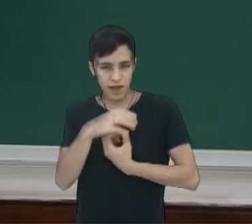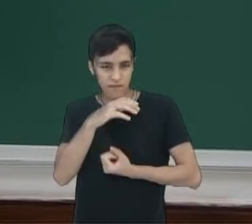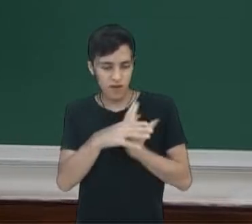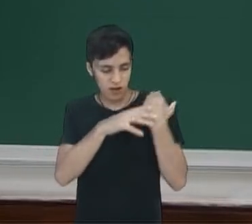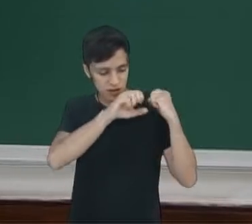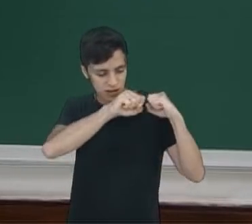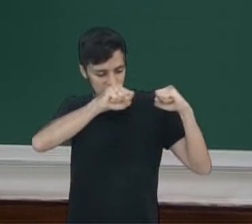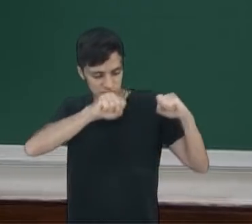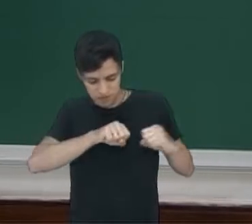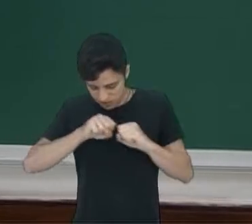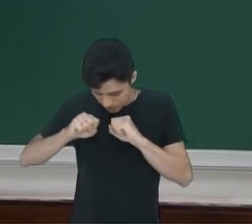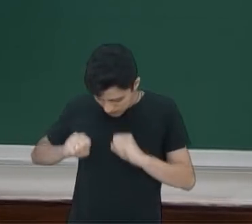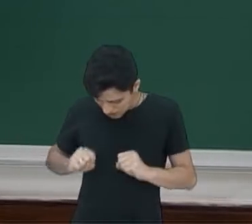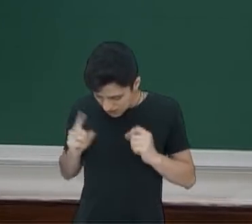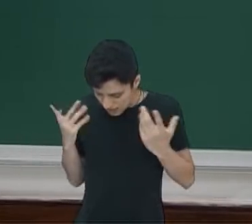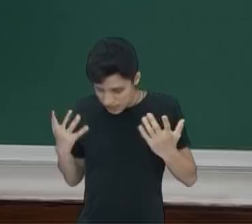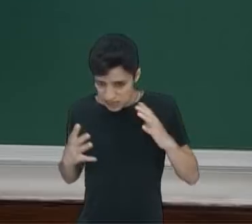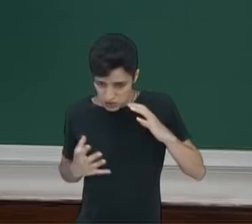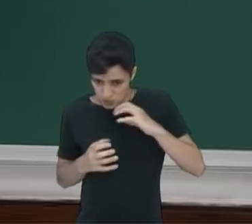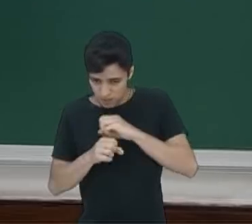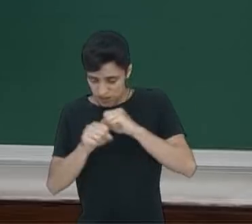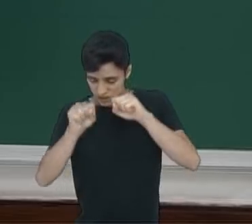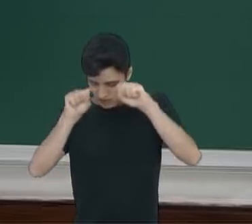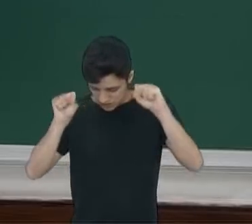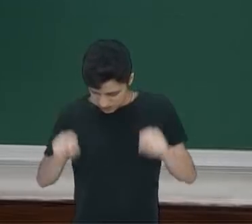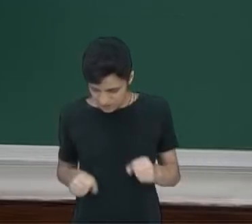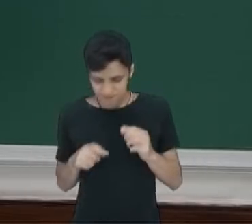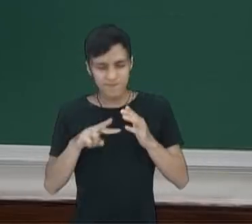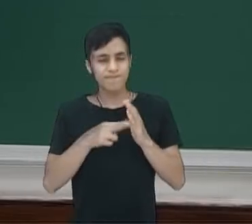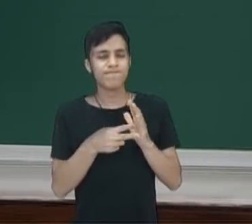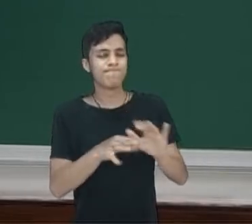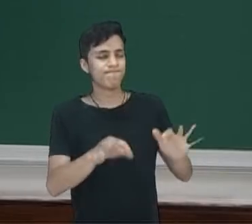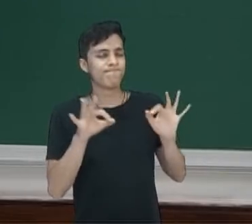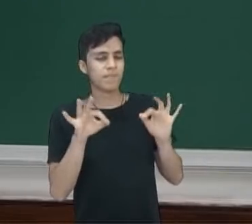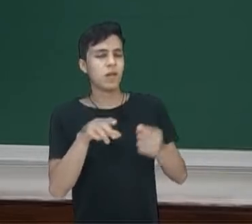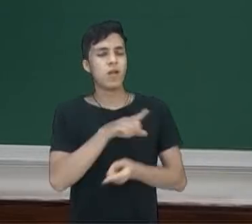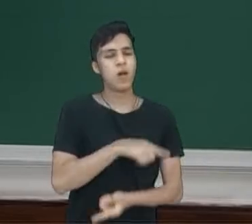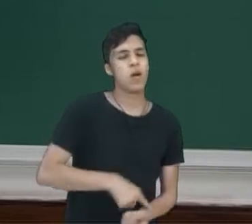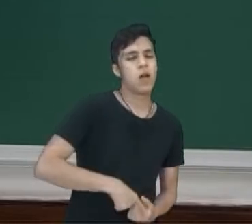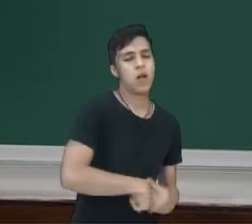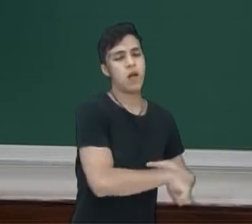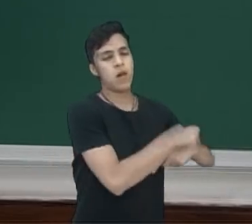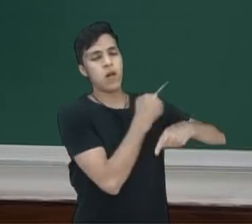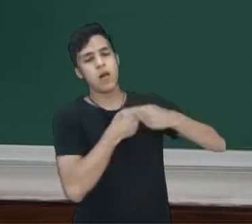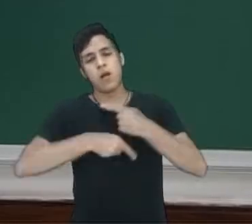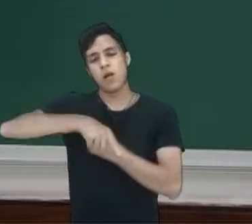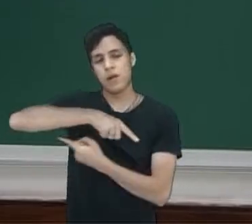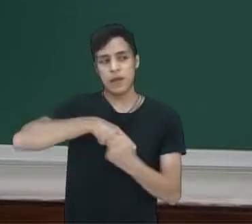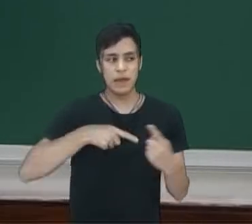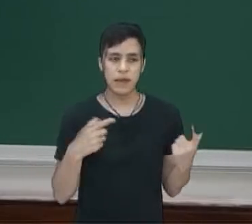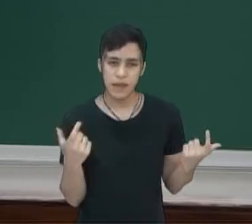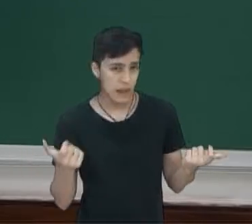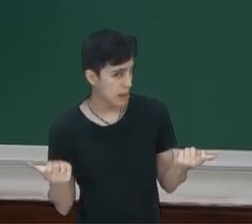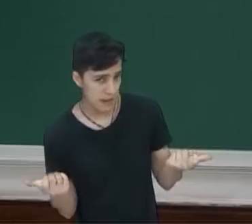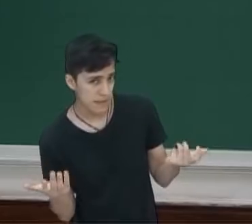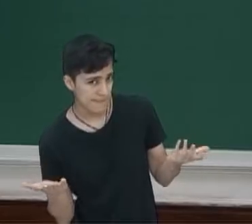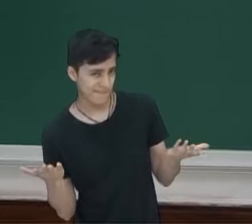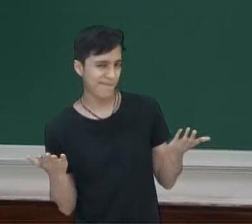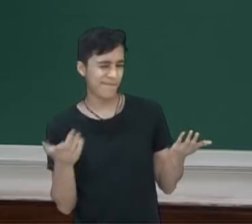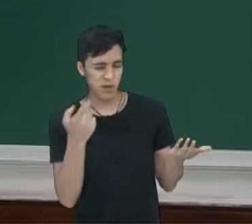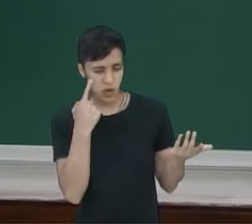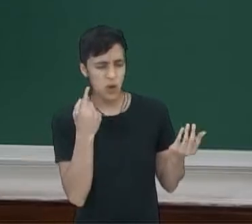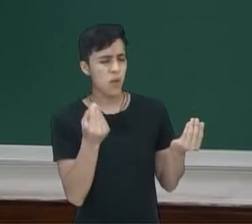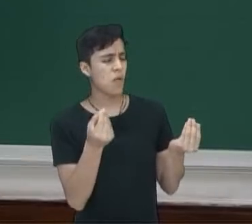sistemas e os sistemas formam o que a gente chama, então, de organismo, tá? Então, para ter um organismo, né, tem que